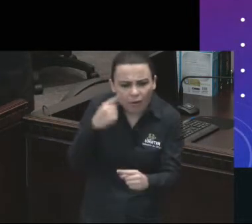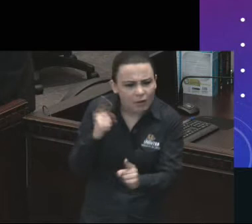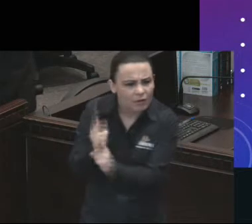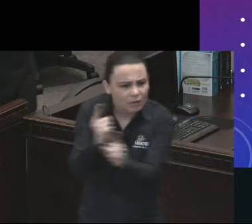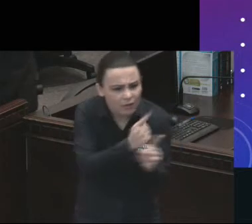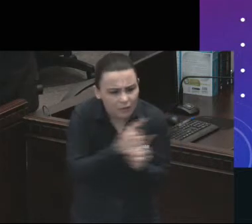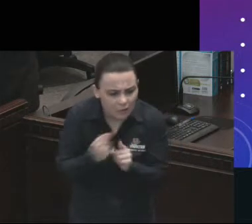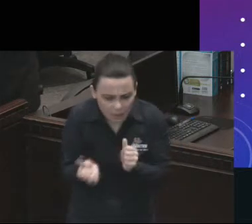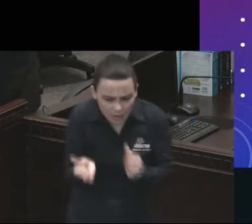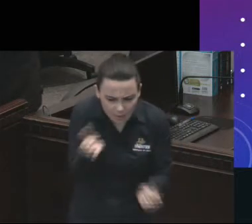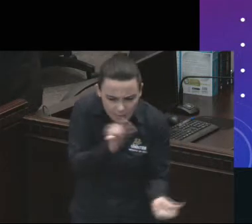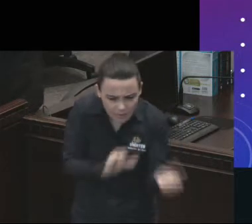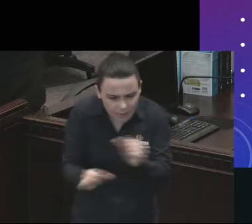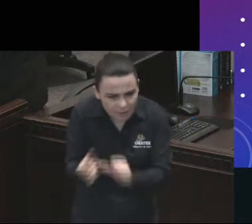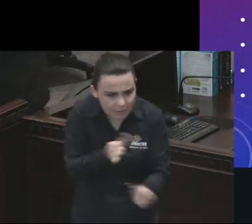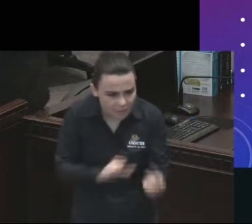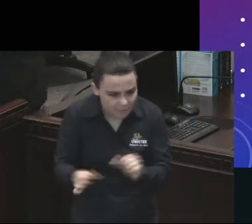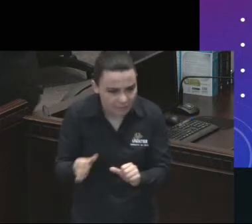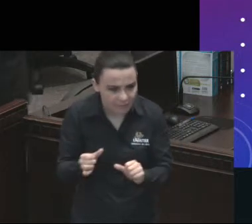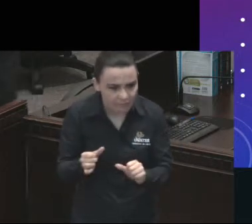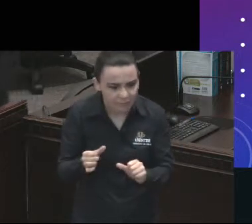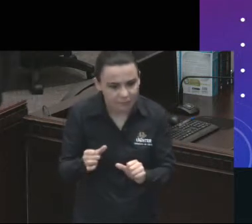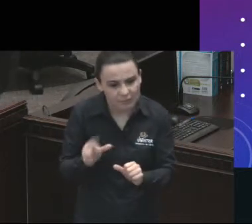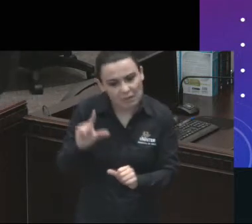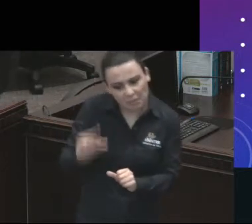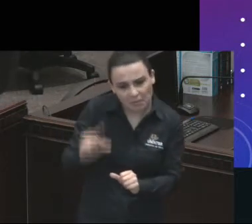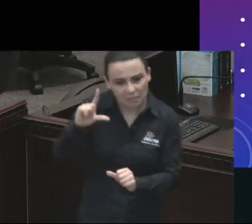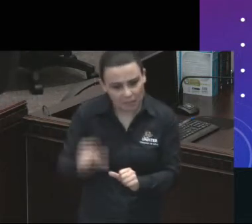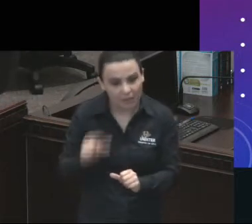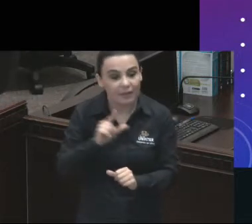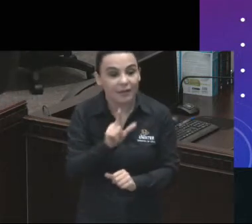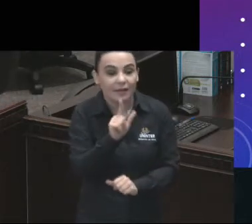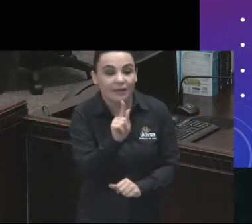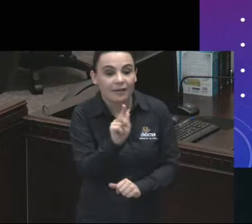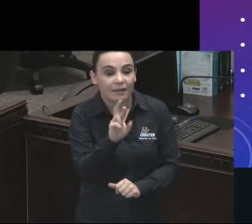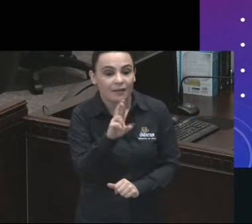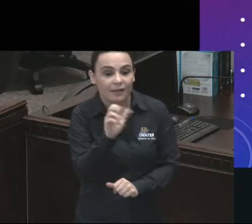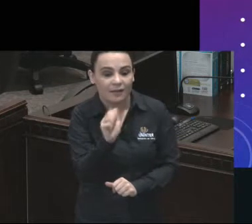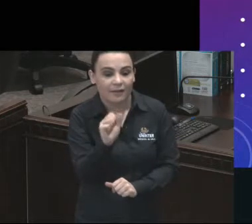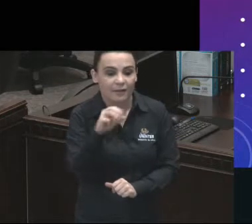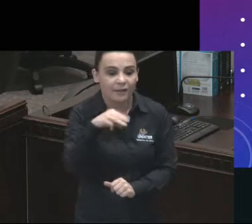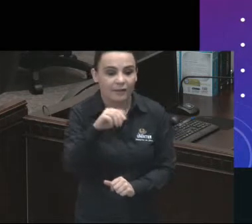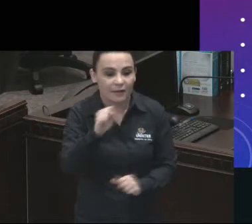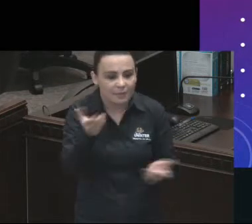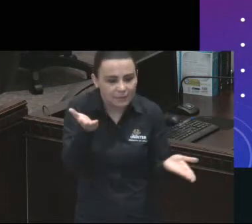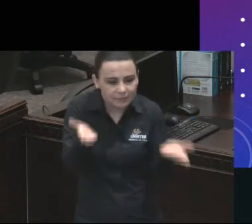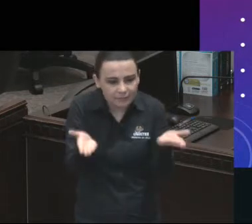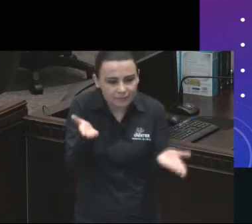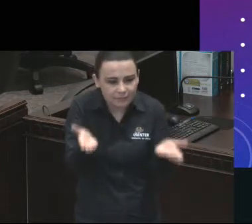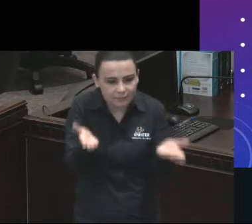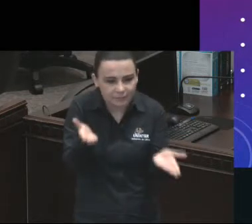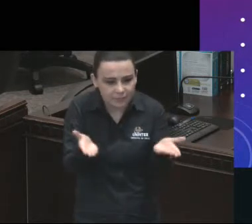conseguiram detectar quantidades tão pequenas como essa. Eu coloquei em gramas aqui para vocês terem uma noção, mas a gente